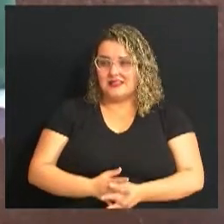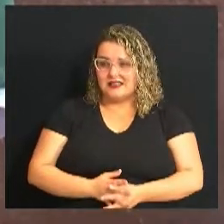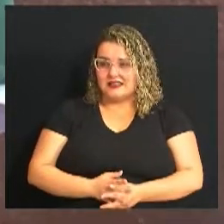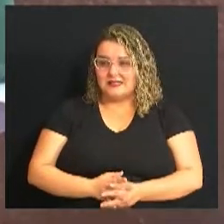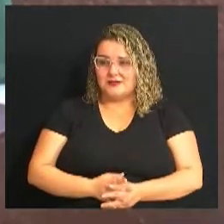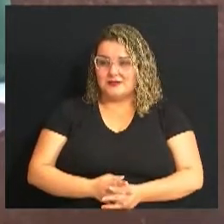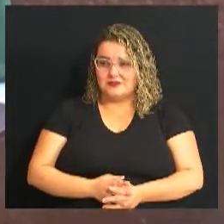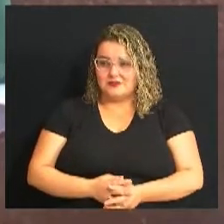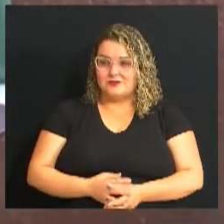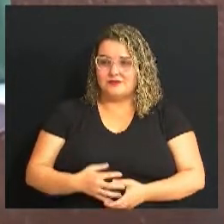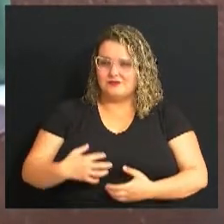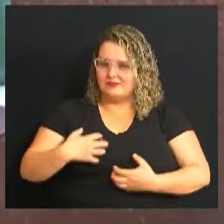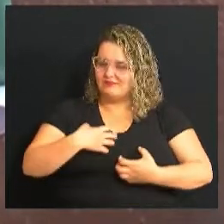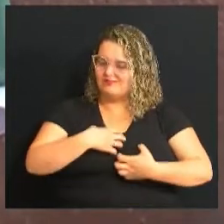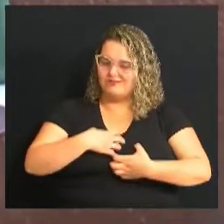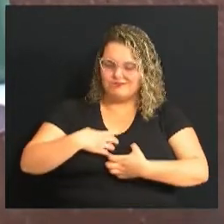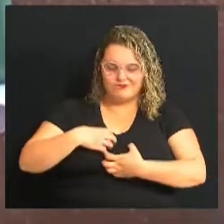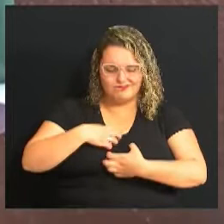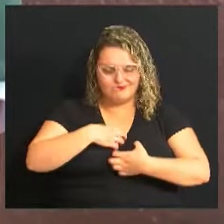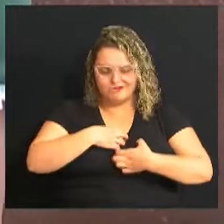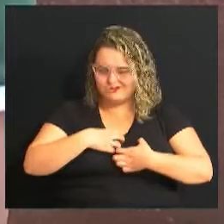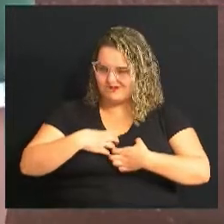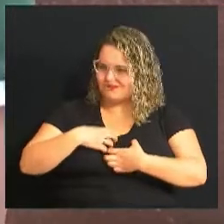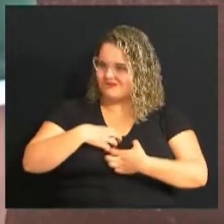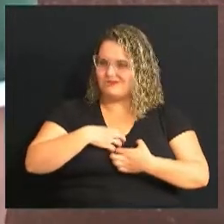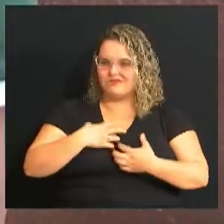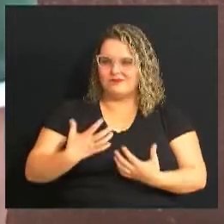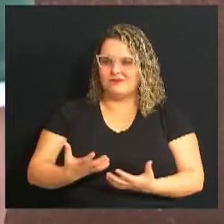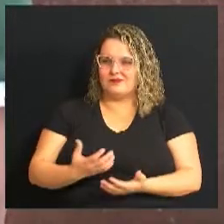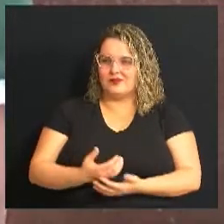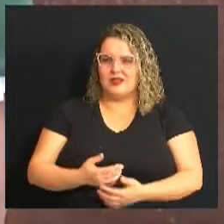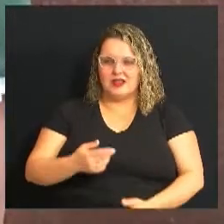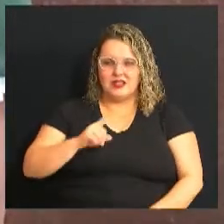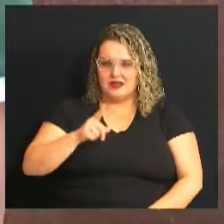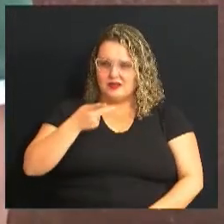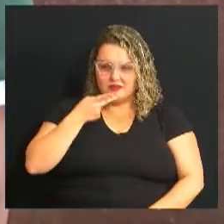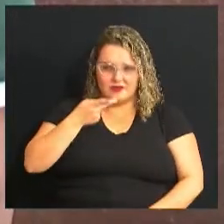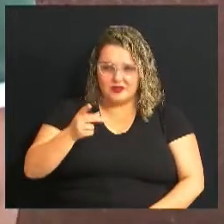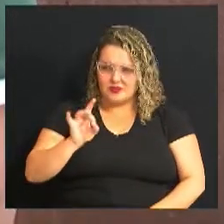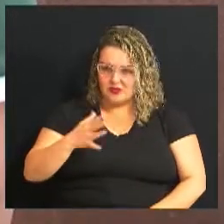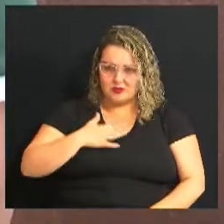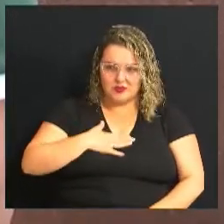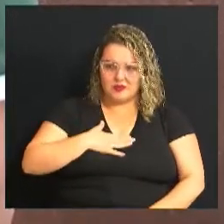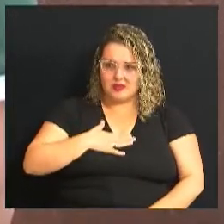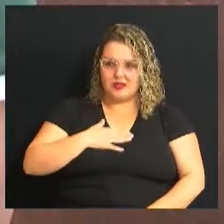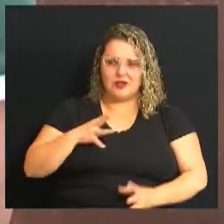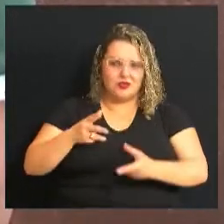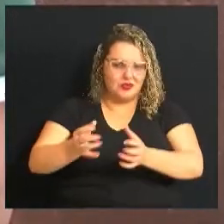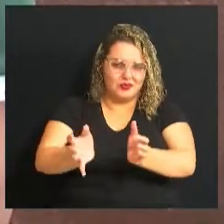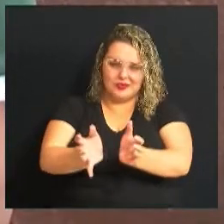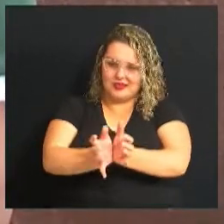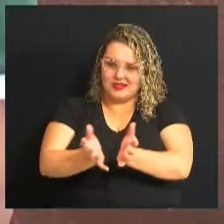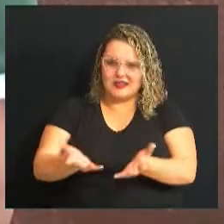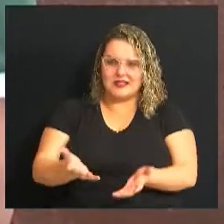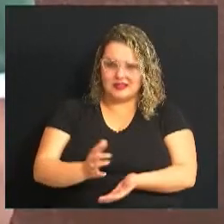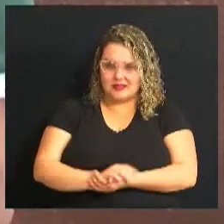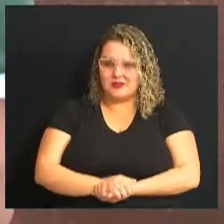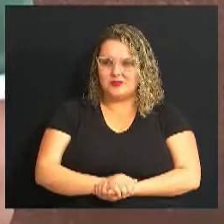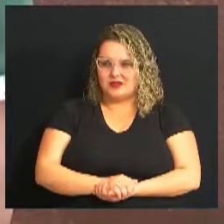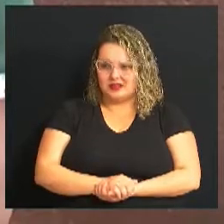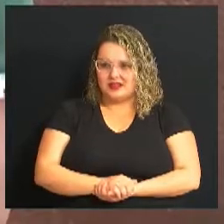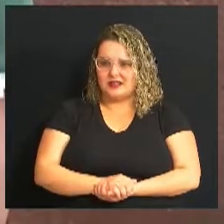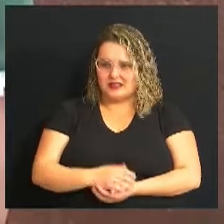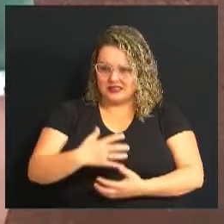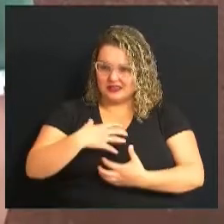Que mexe muito todo mundo. Não falo só por mim, mexe. A equipe toda, o pessoal sente